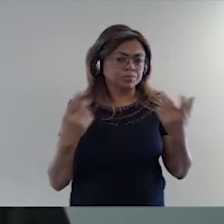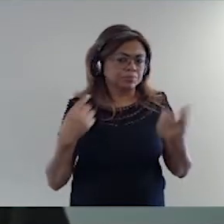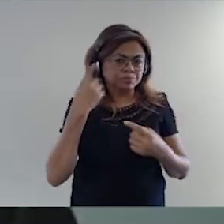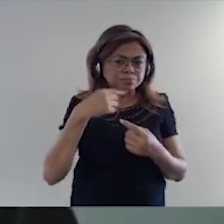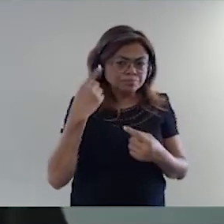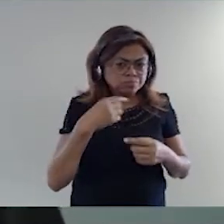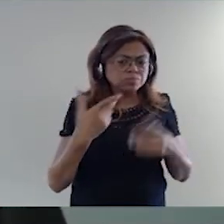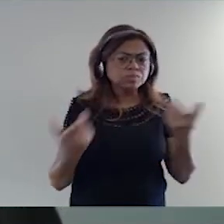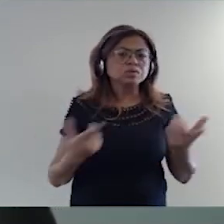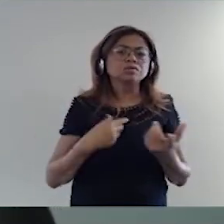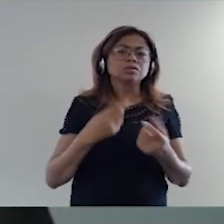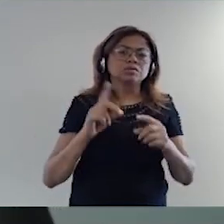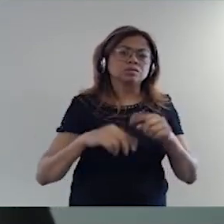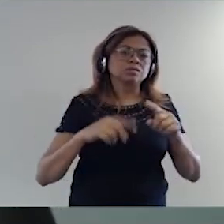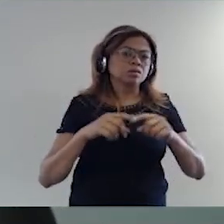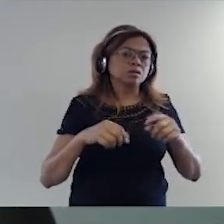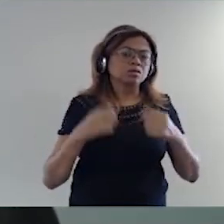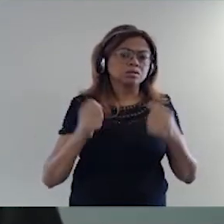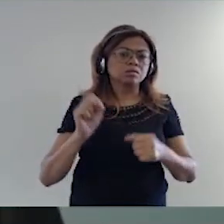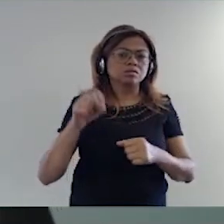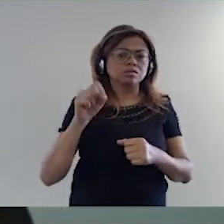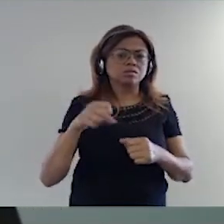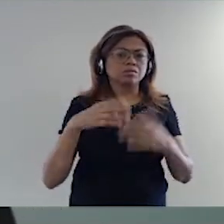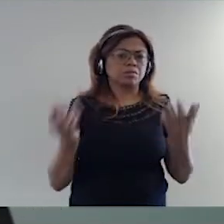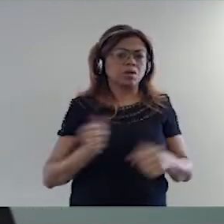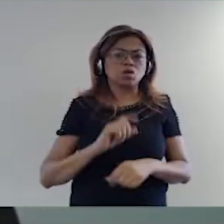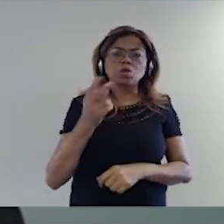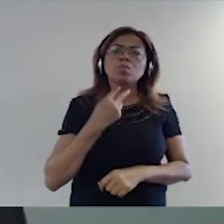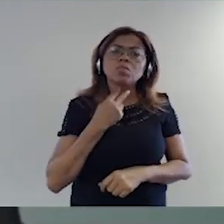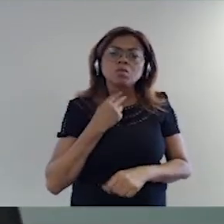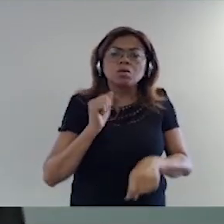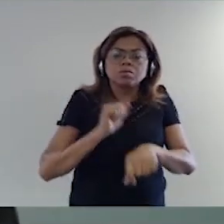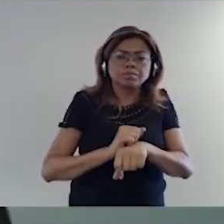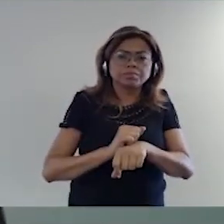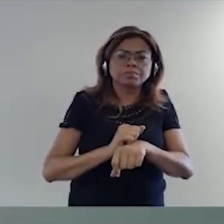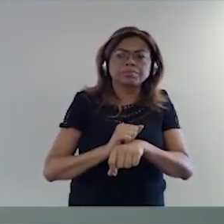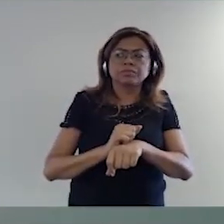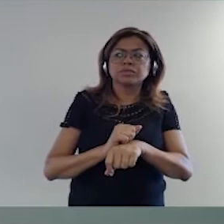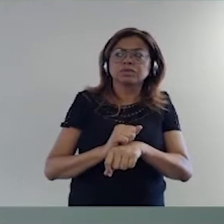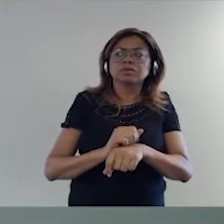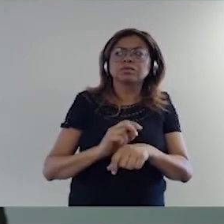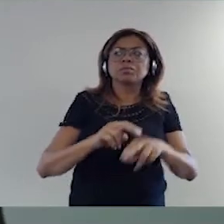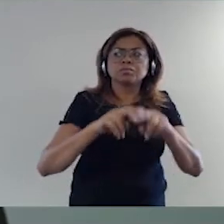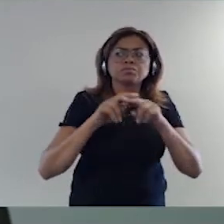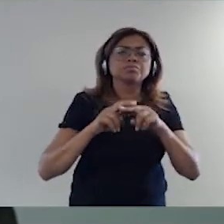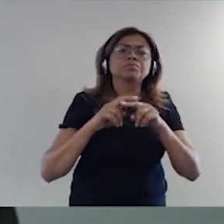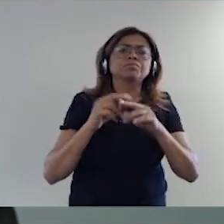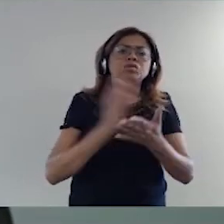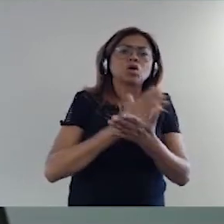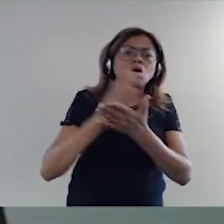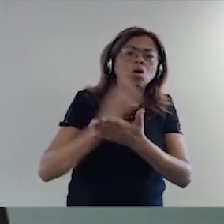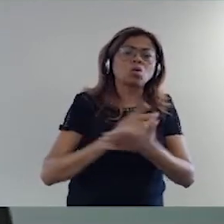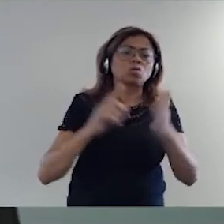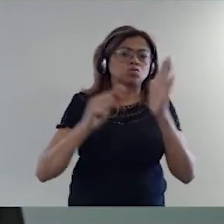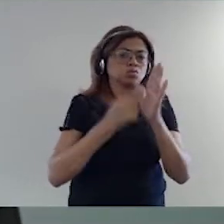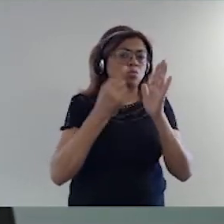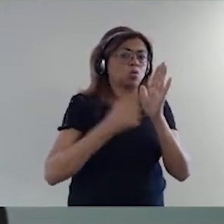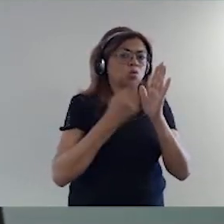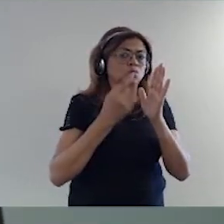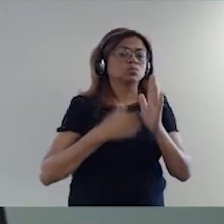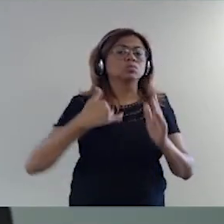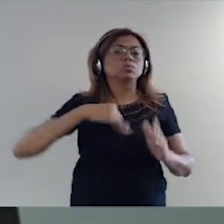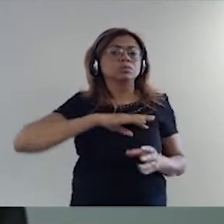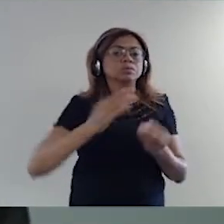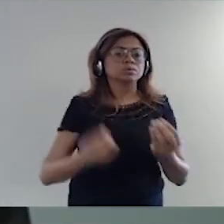atividade judiciária é uma atividade essencial. Ela não pode parar. E sob esse paradigma, alguns pontos ainda